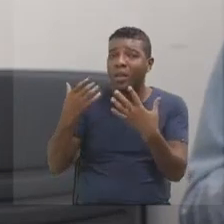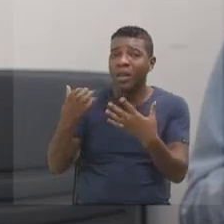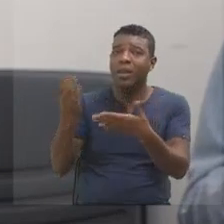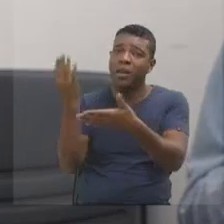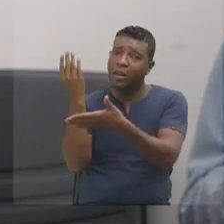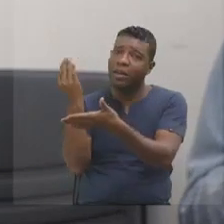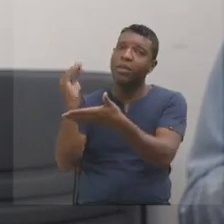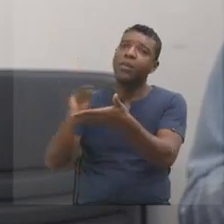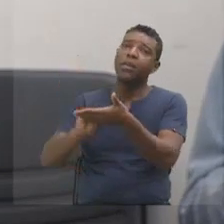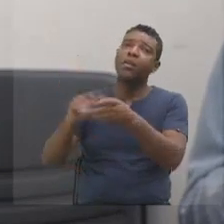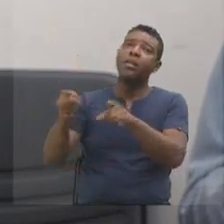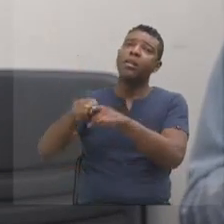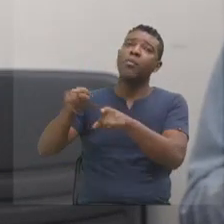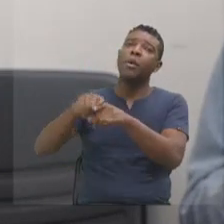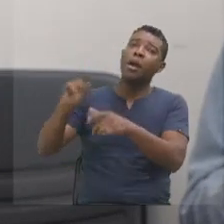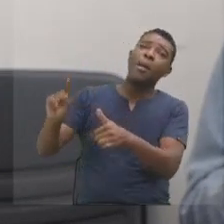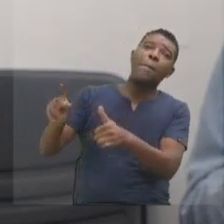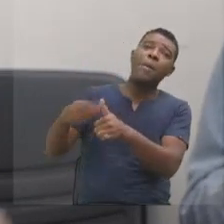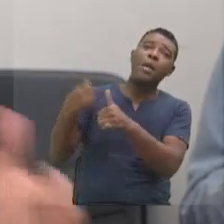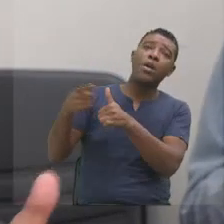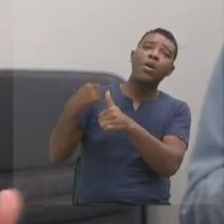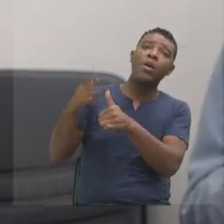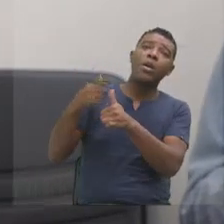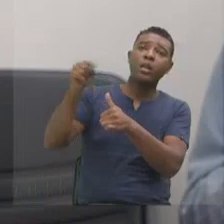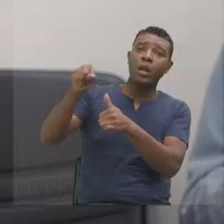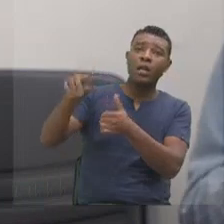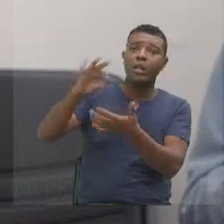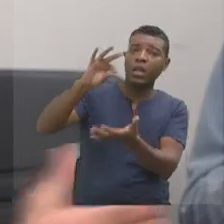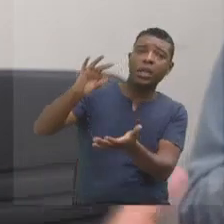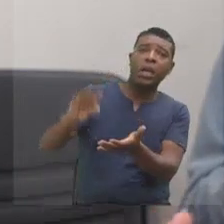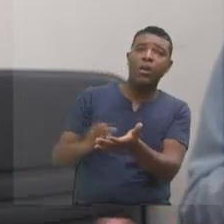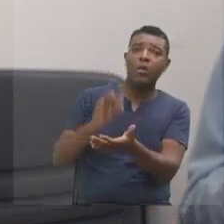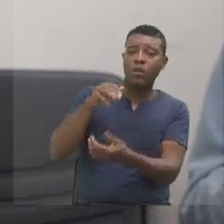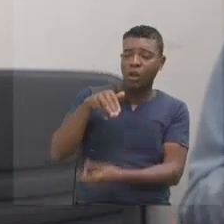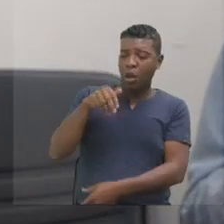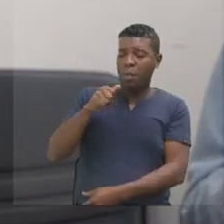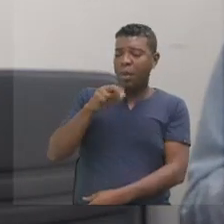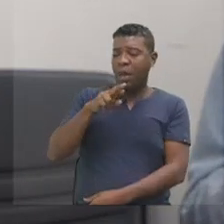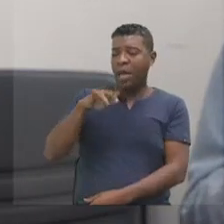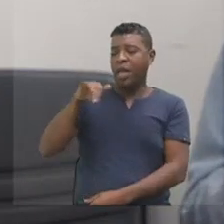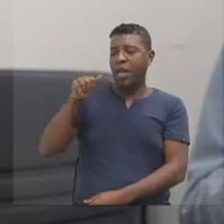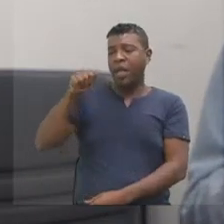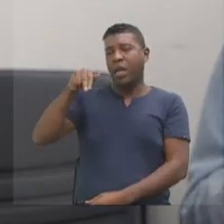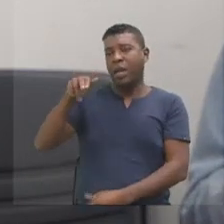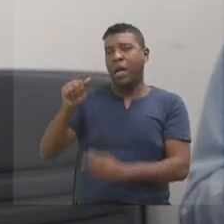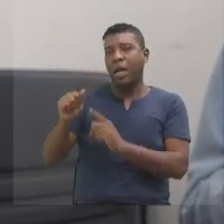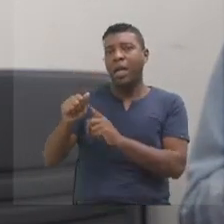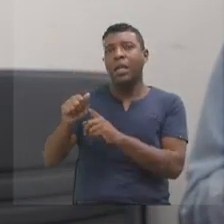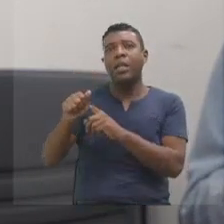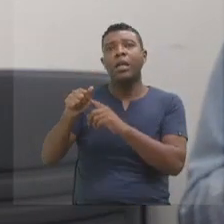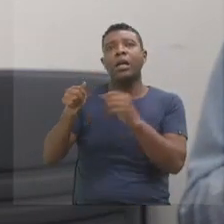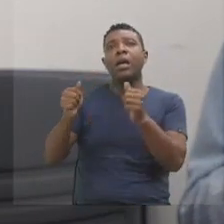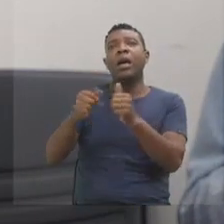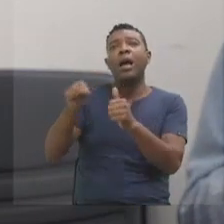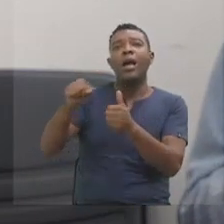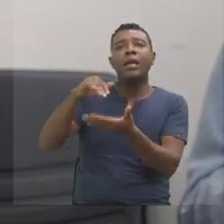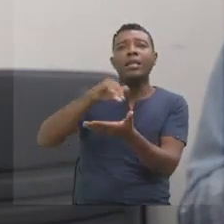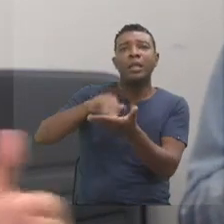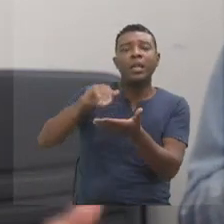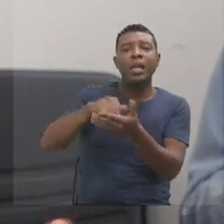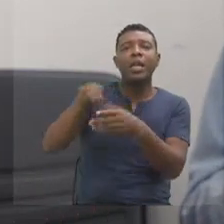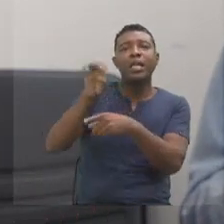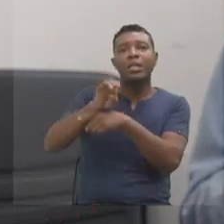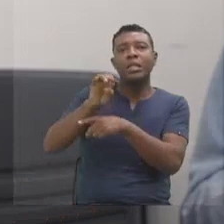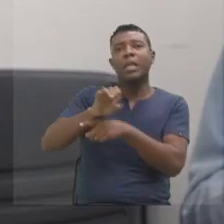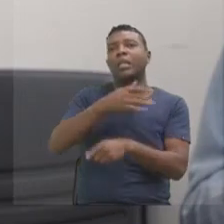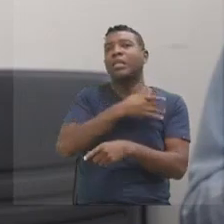colocado com prioridade nesse acordo de Mariana através da Secretária da Secretaria de Estado da